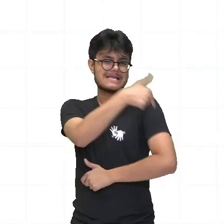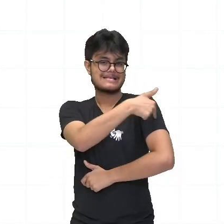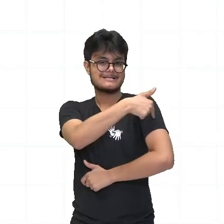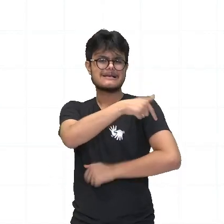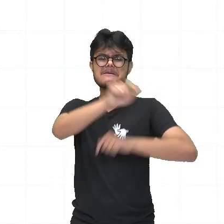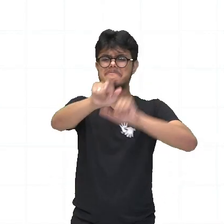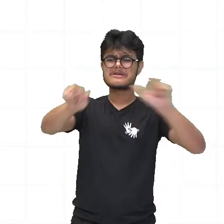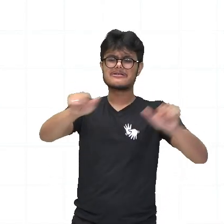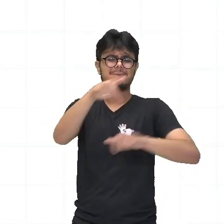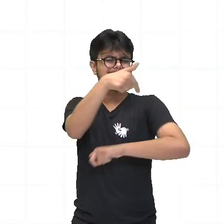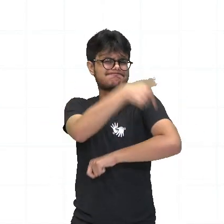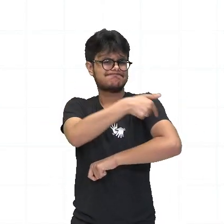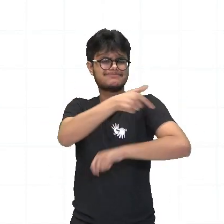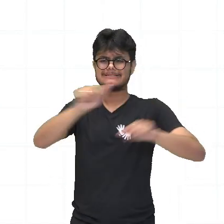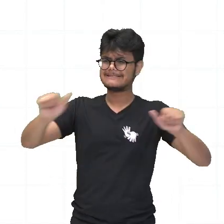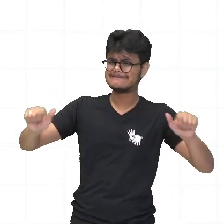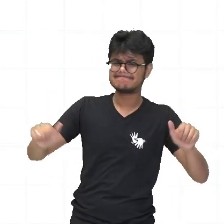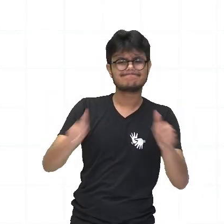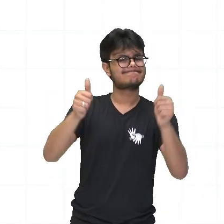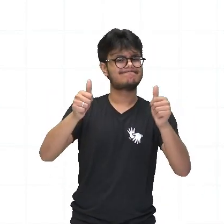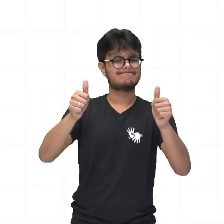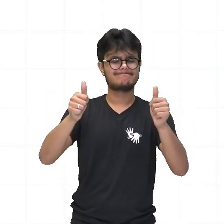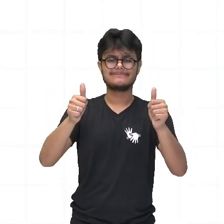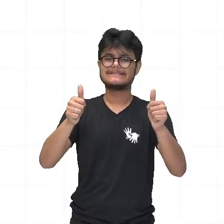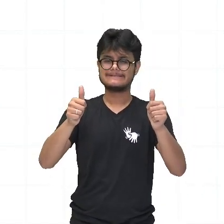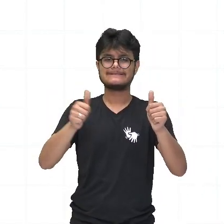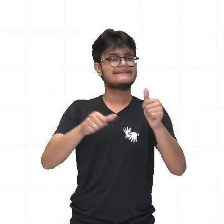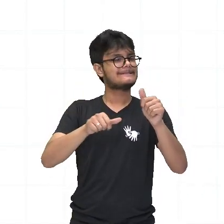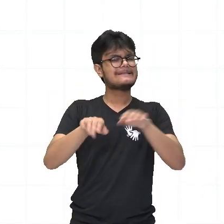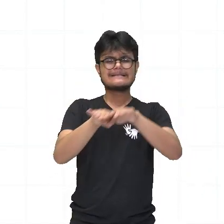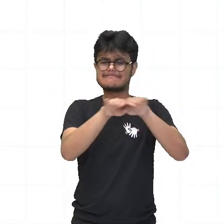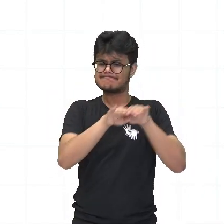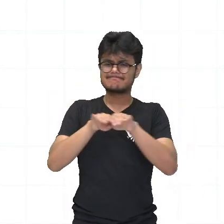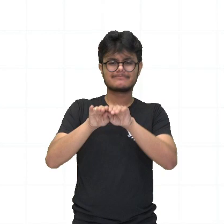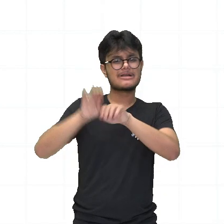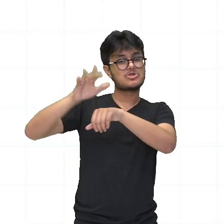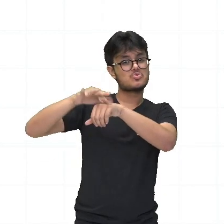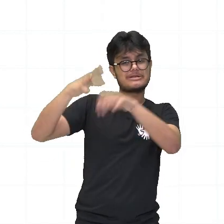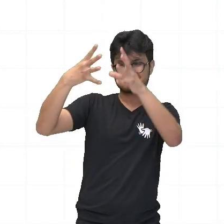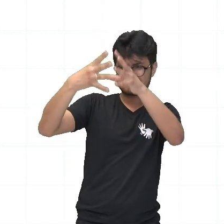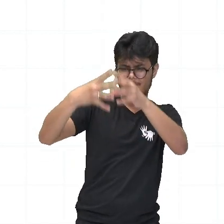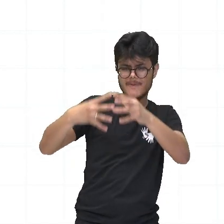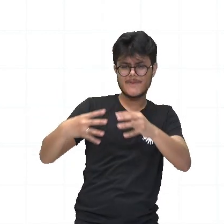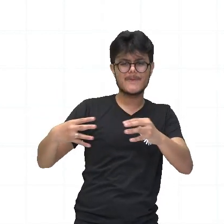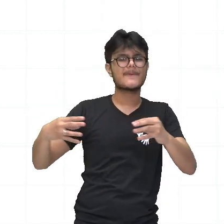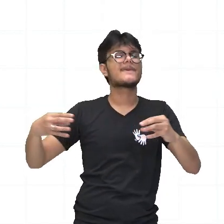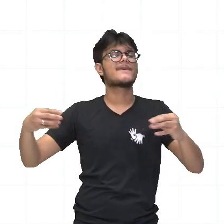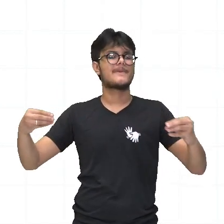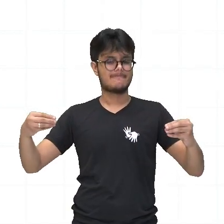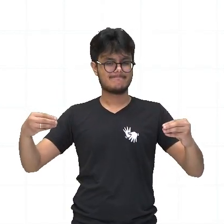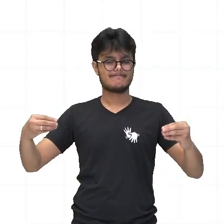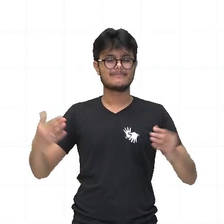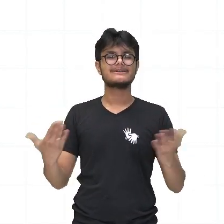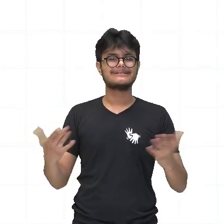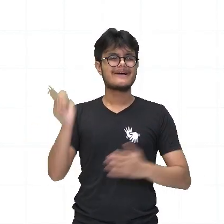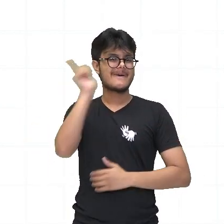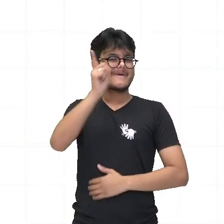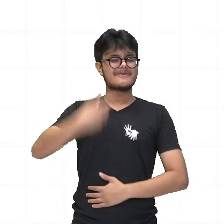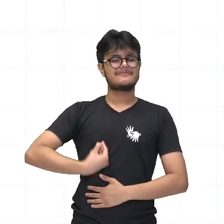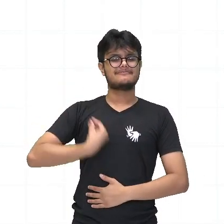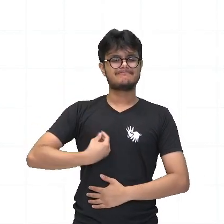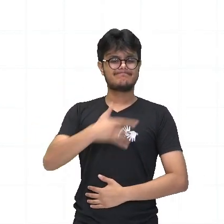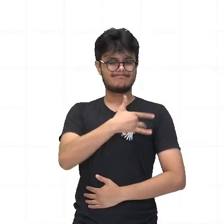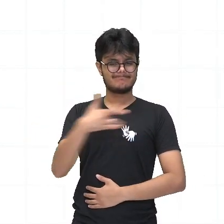pessoas vacinadas, é melhor para todo mundo, porque diminui a incidência dessa doença e aí a gente consegue ter